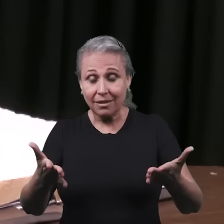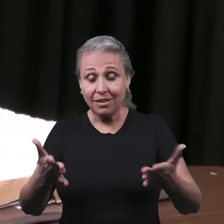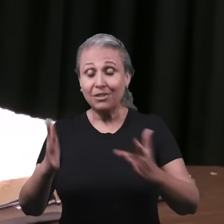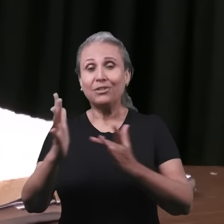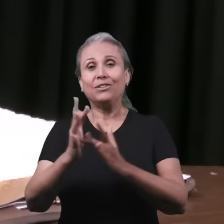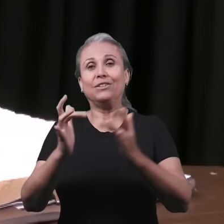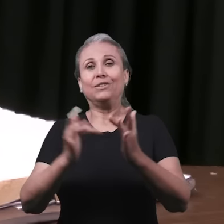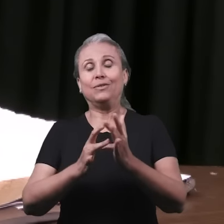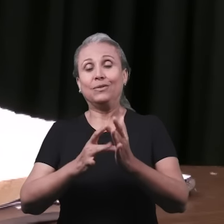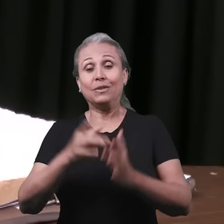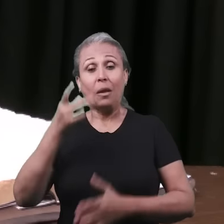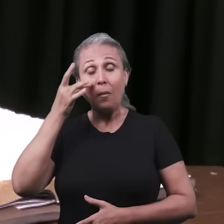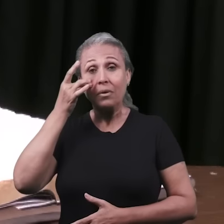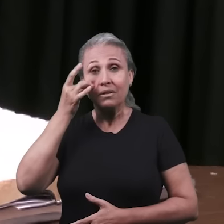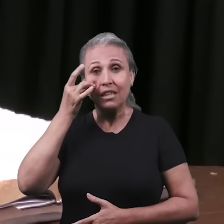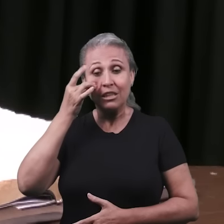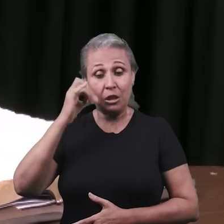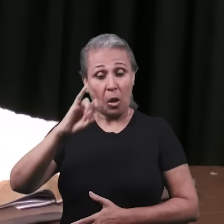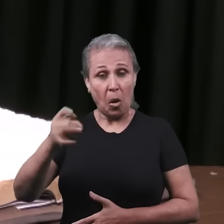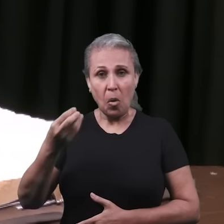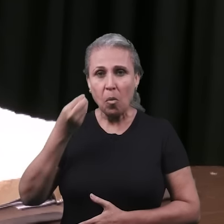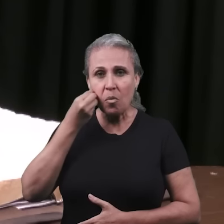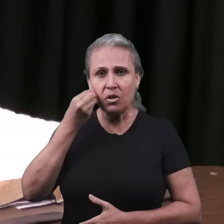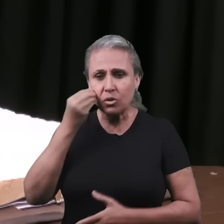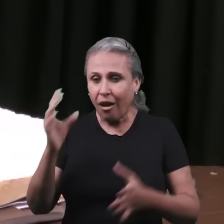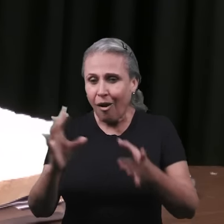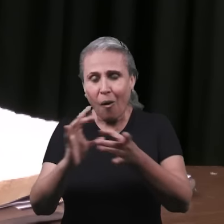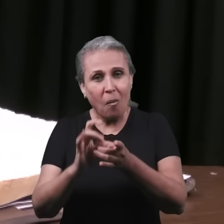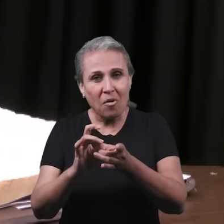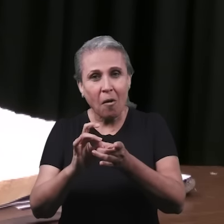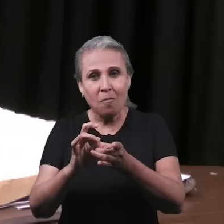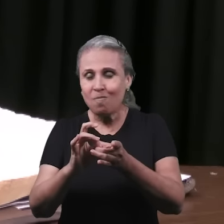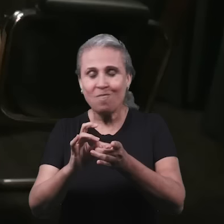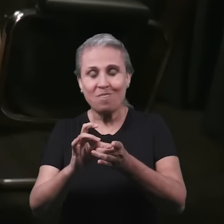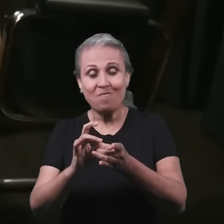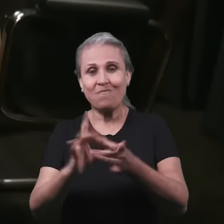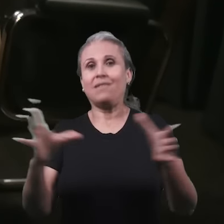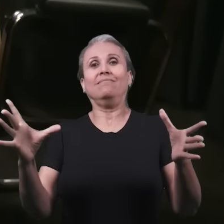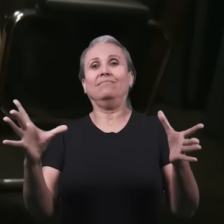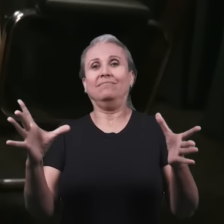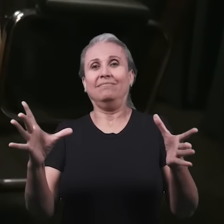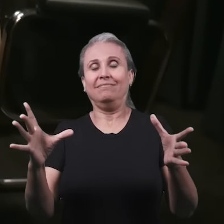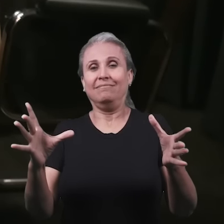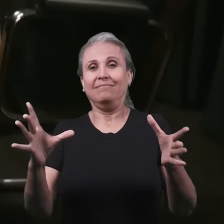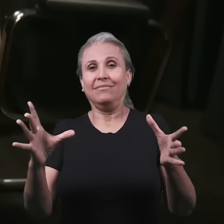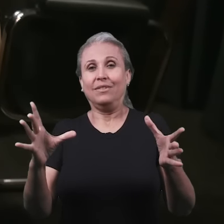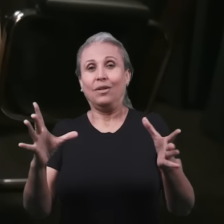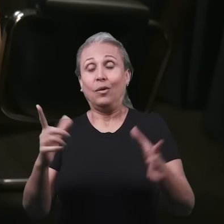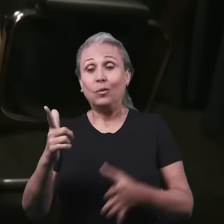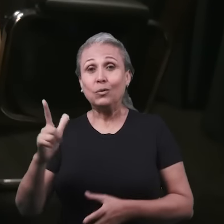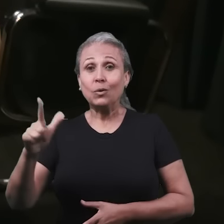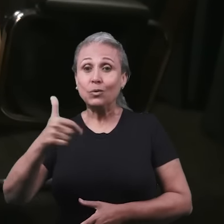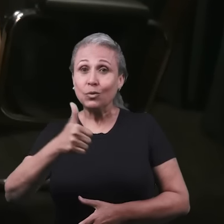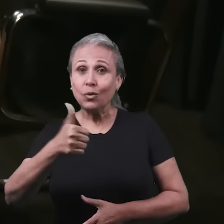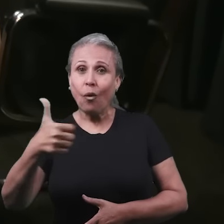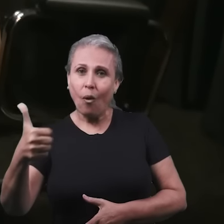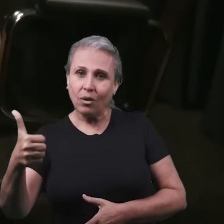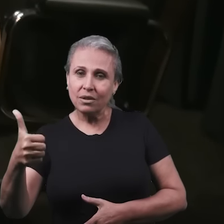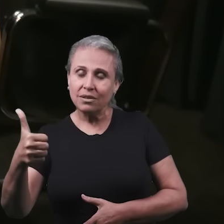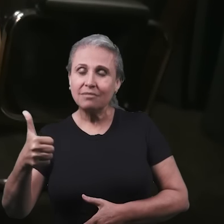voltado verdadeiramente para aquela comunhão que Jesus estava proporcionando aos seus discípulos, né?